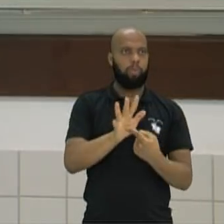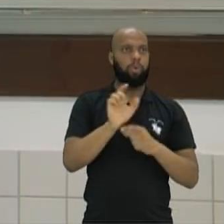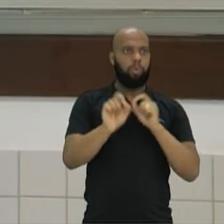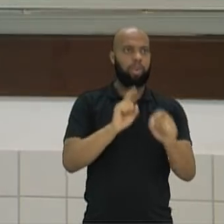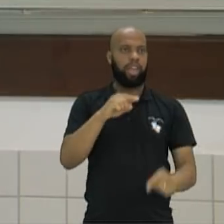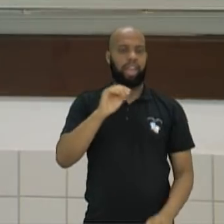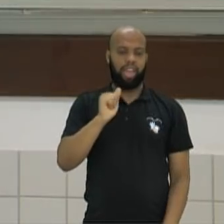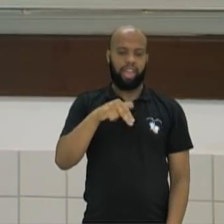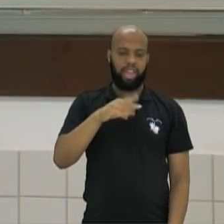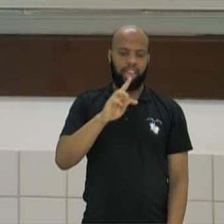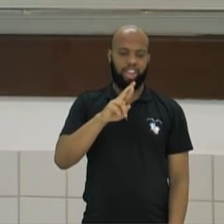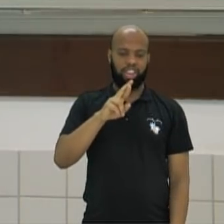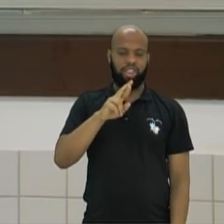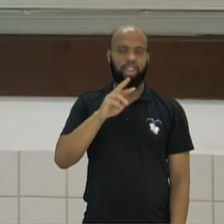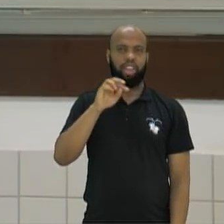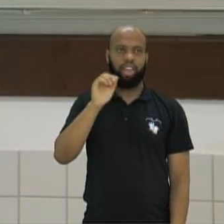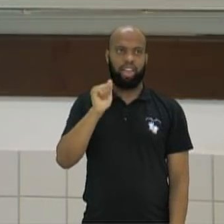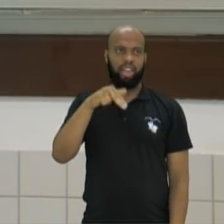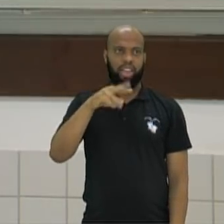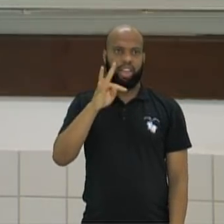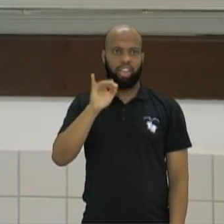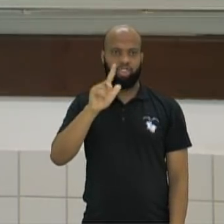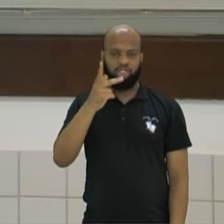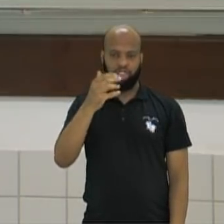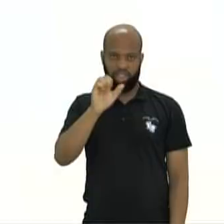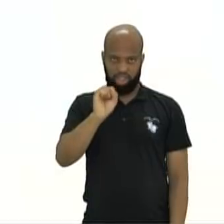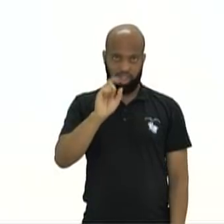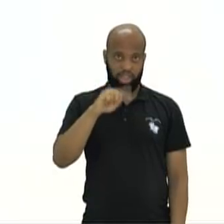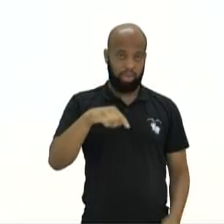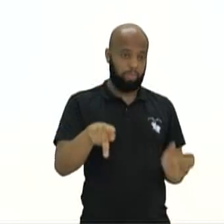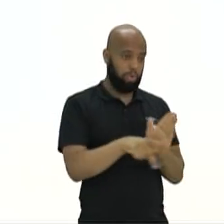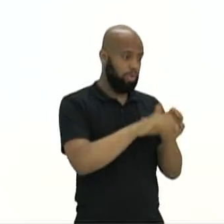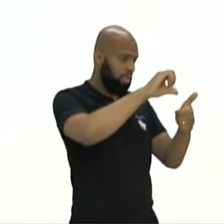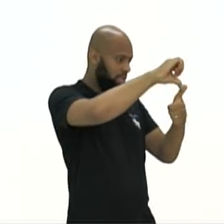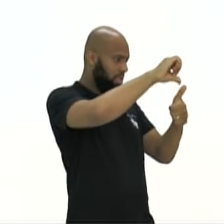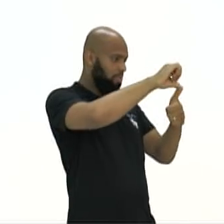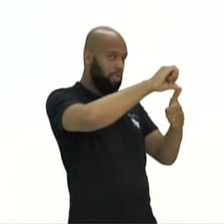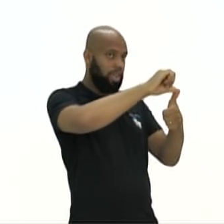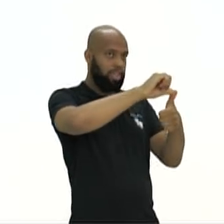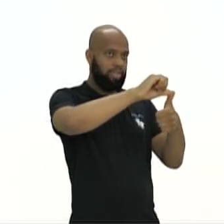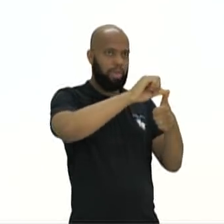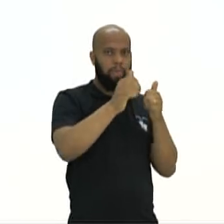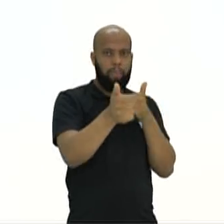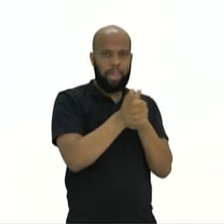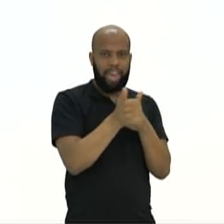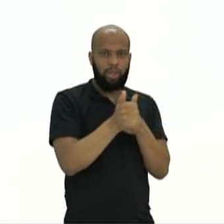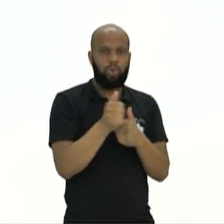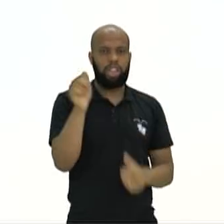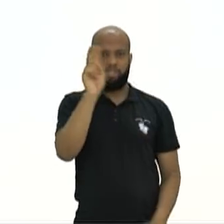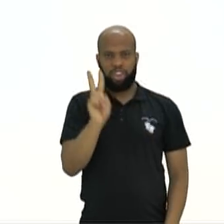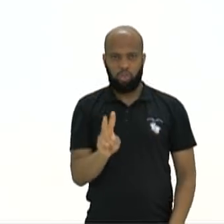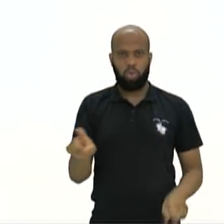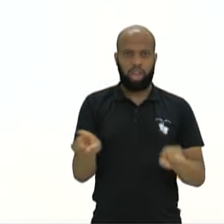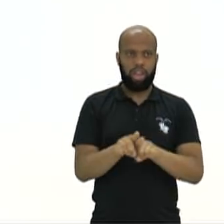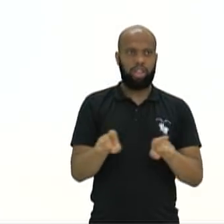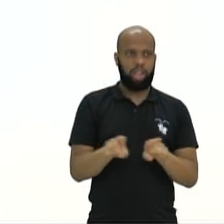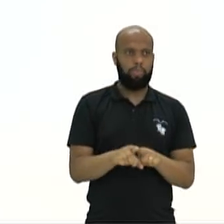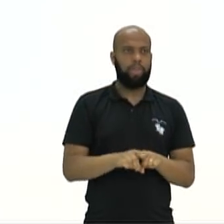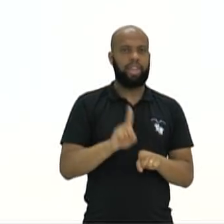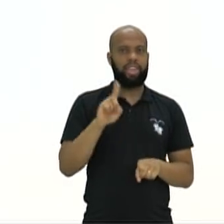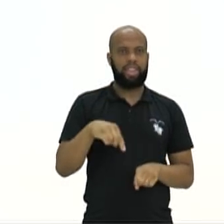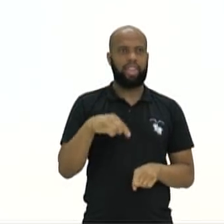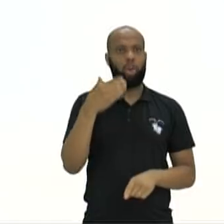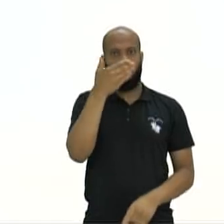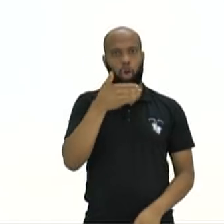claro, as Antilhas, né? Essa região da América Central, né? Logo após aqui a Venezuela, a Colômbia, e nessa região são as